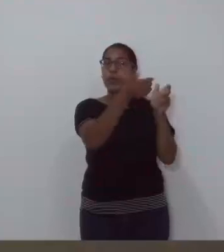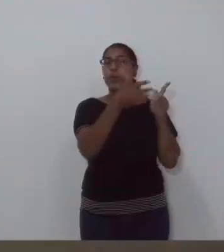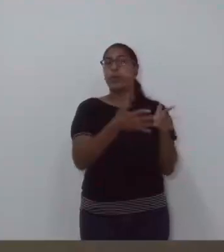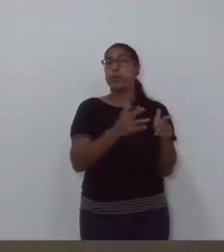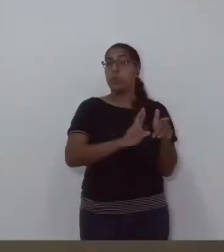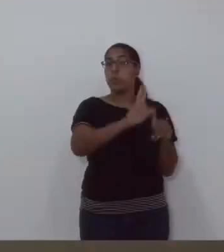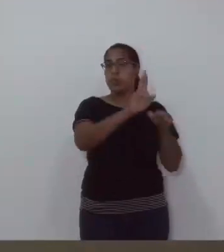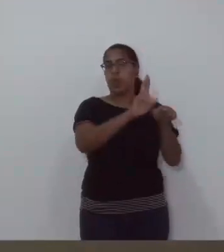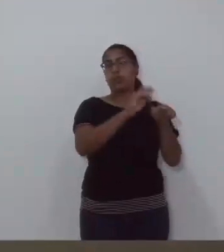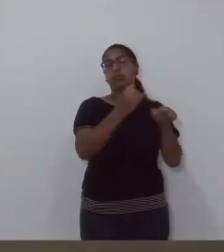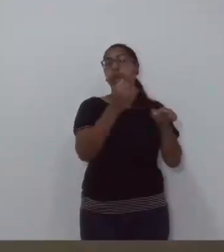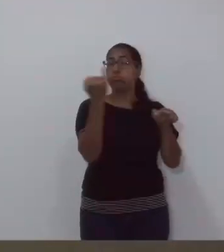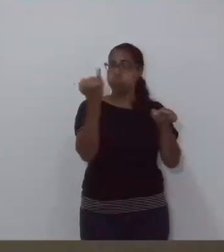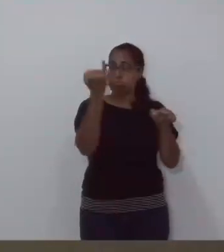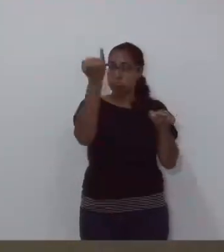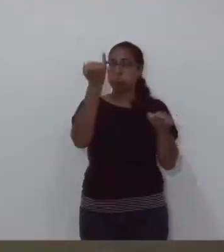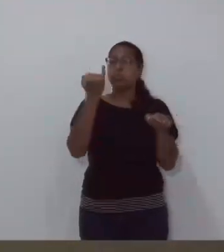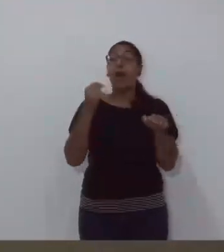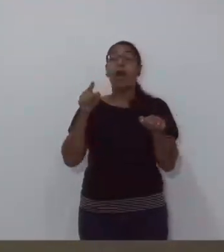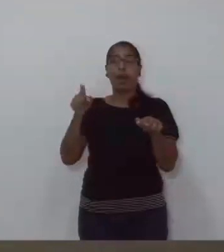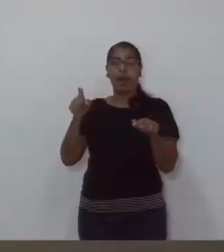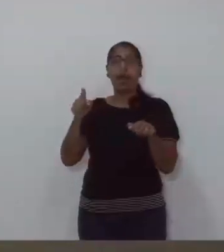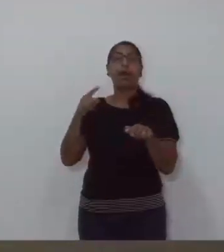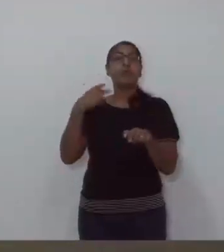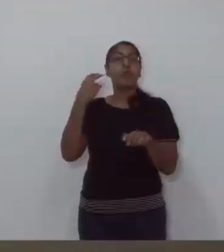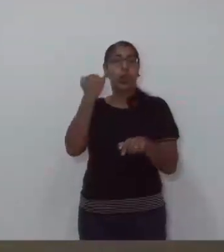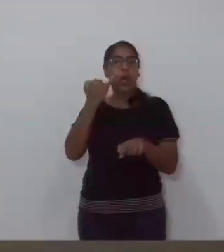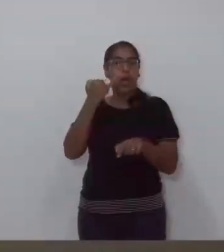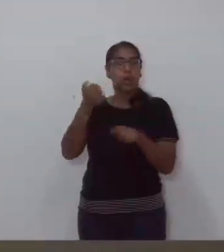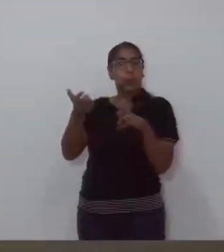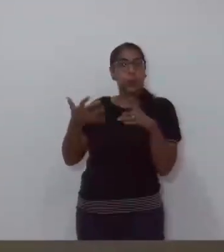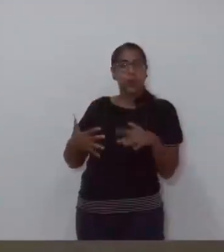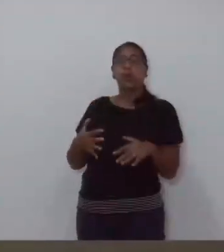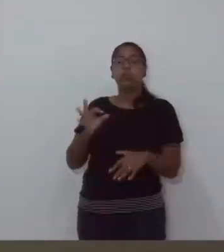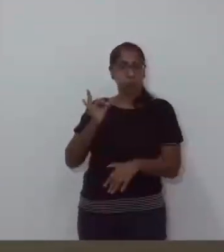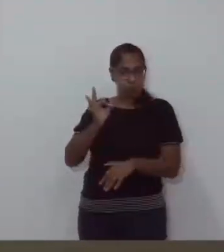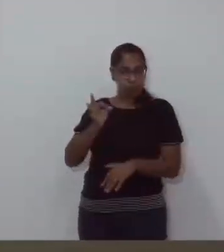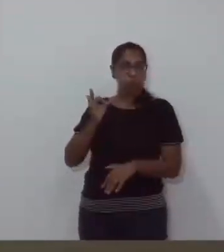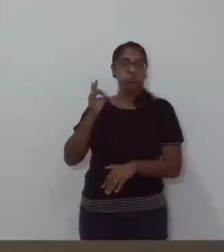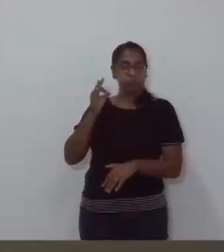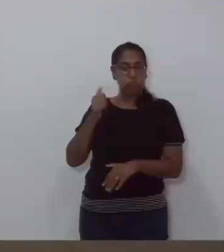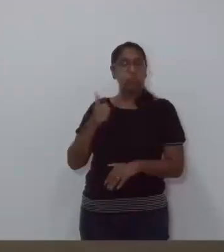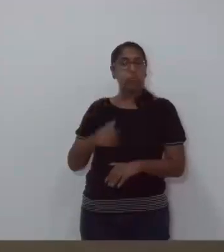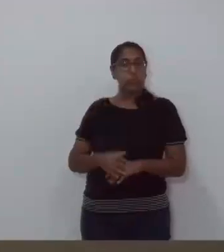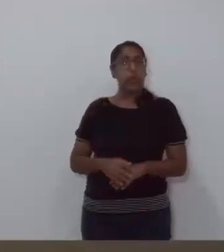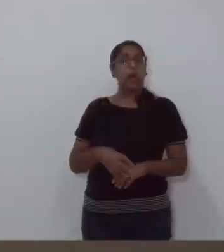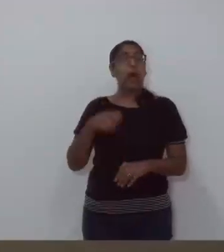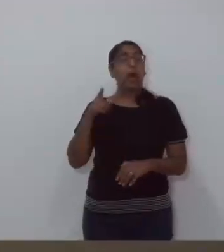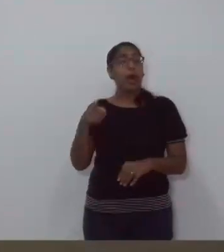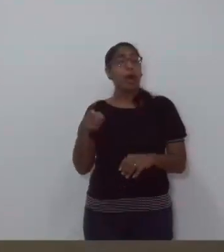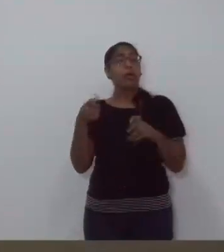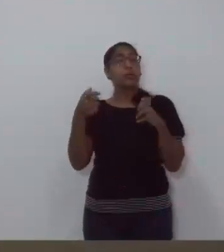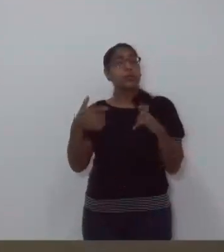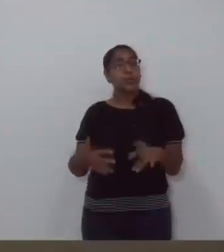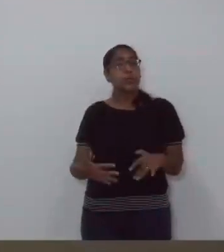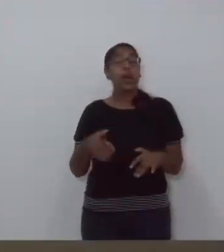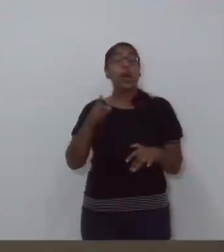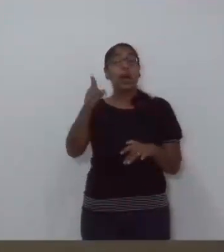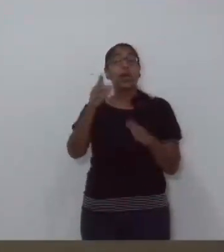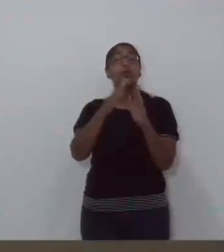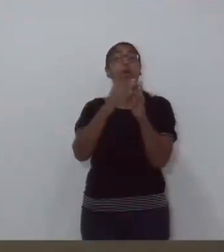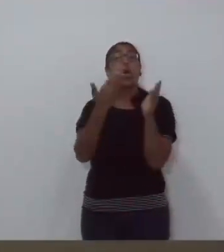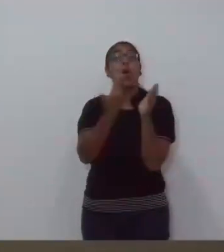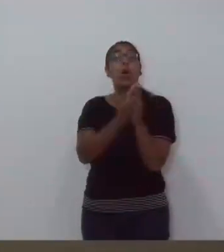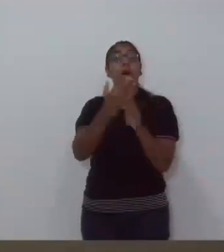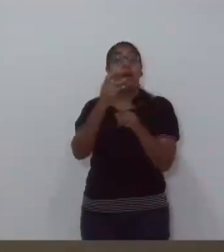responsáveis. E entendo perfeitamente a sugestão da vereadora Ana também, e acho muito pertinente que se dê a possibilidade dos donos do colégio